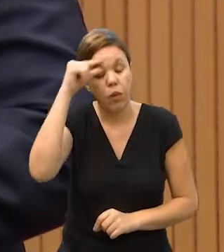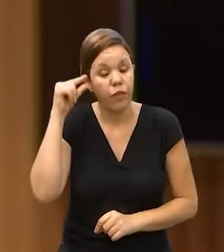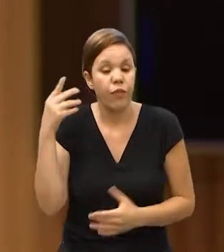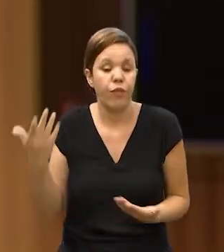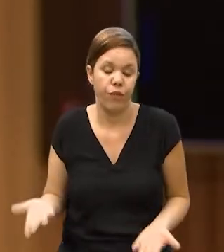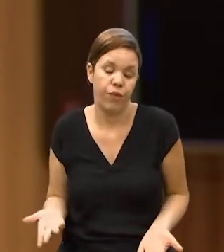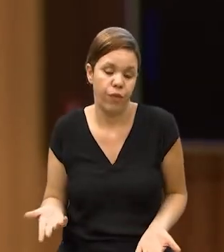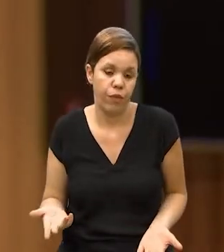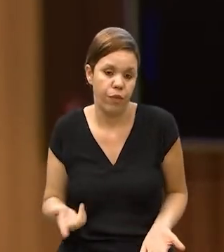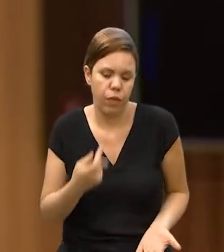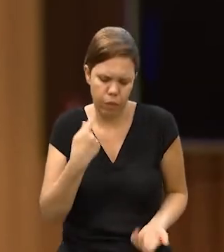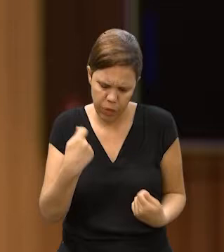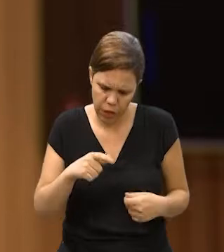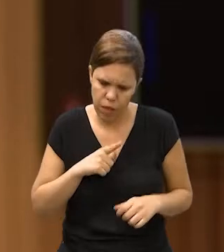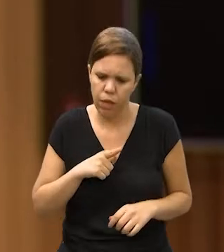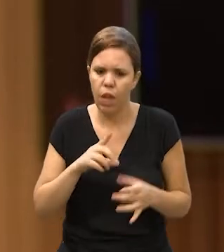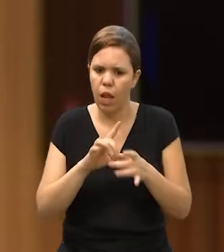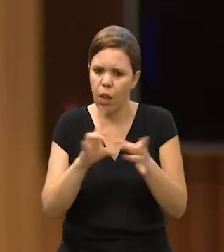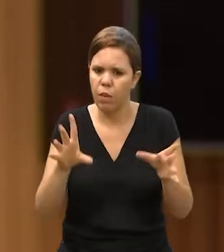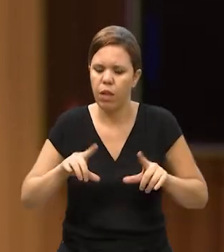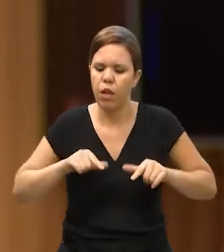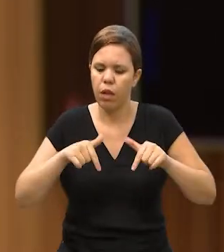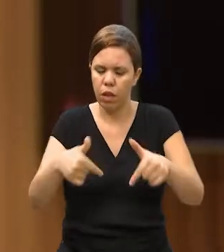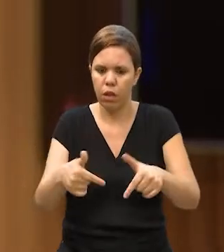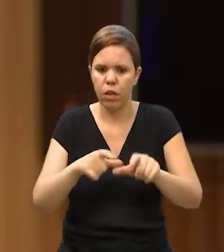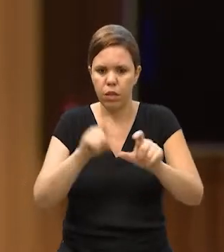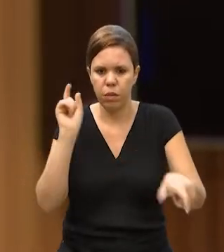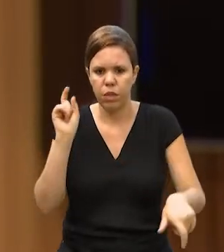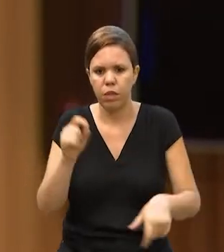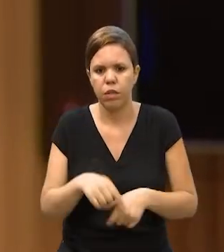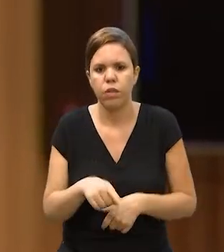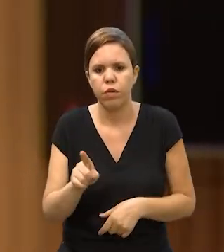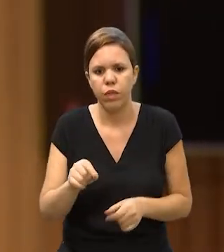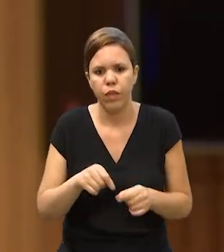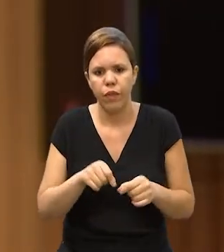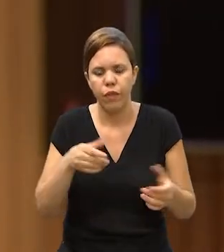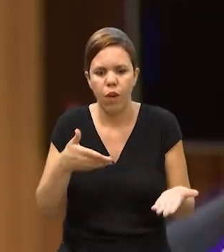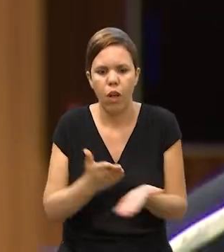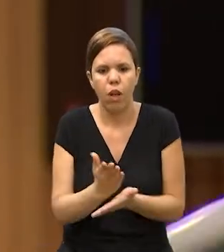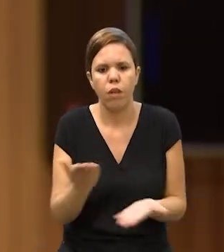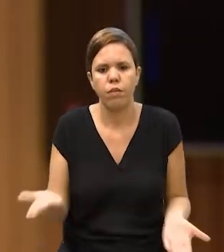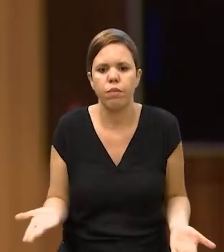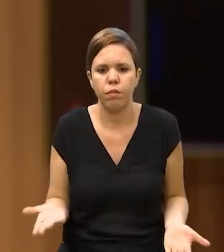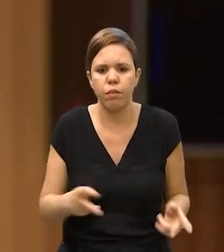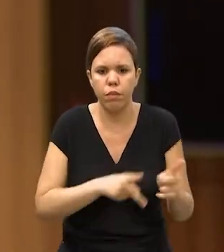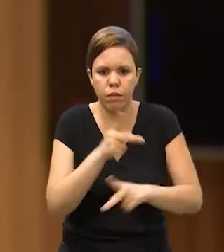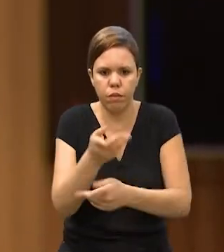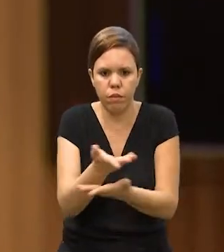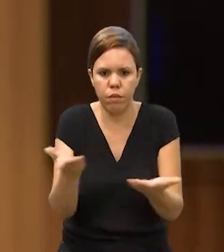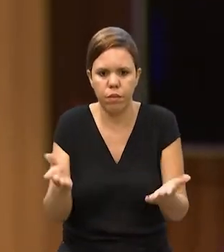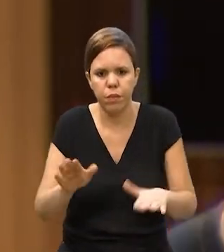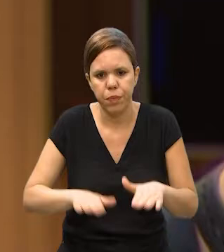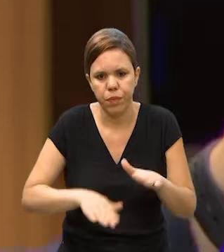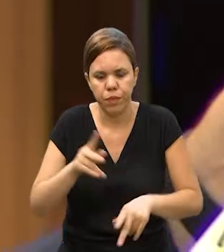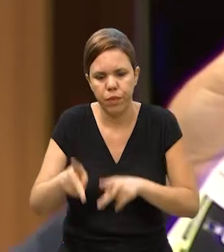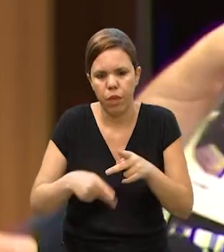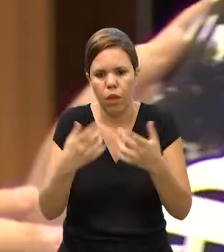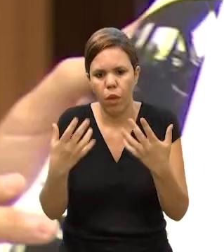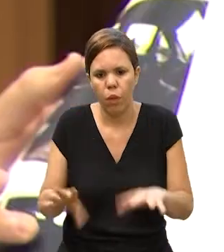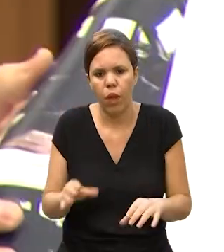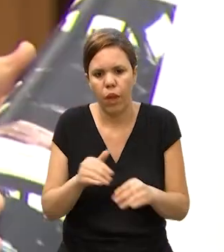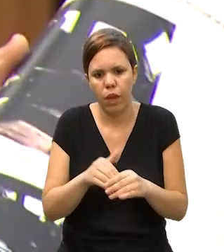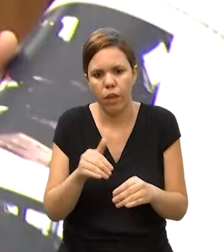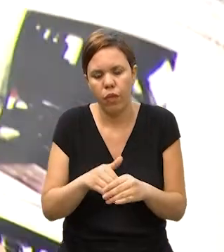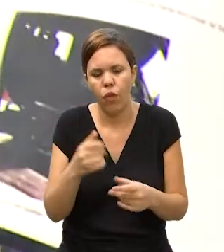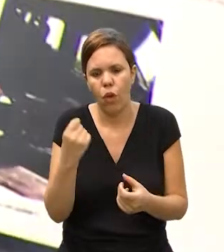né? Você tem que ter liberdade na sua atuação, você tem que ter independência, né? Porque você foi eleito pela população e muitas vezes a população não quer que